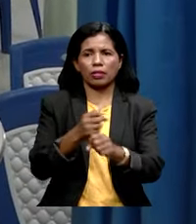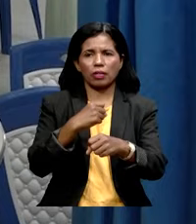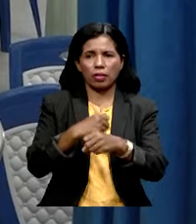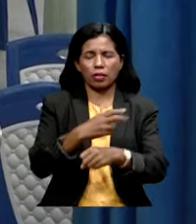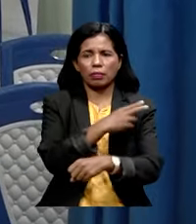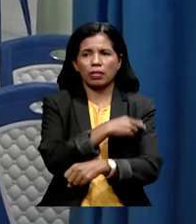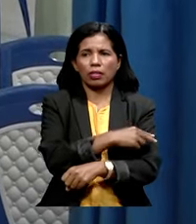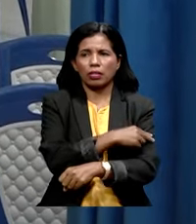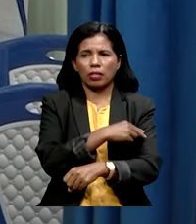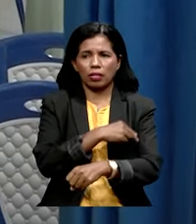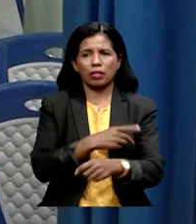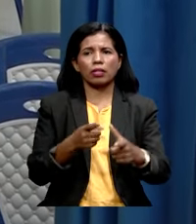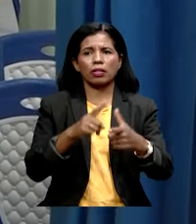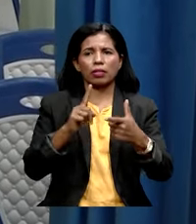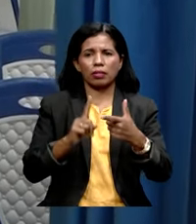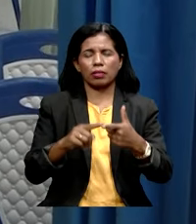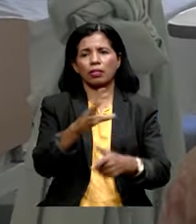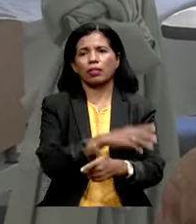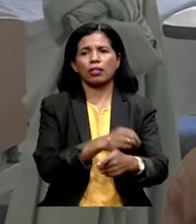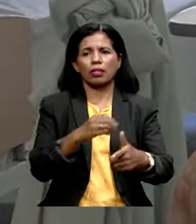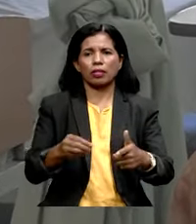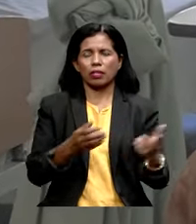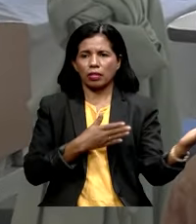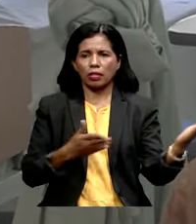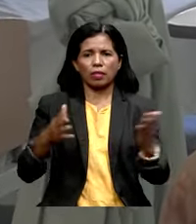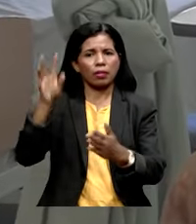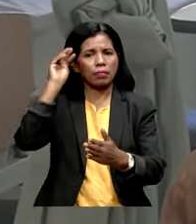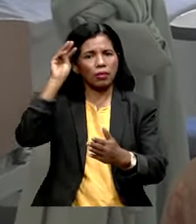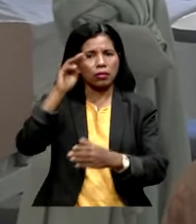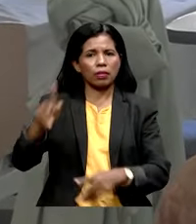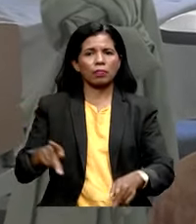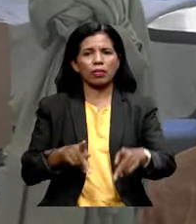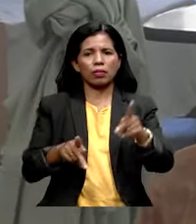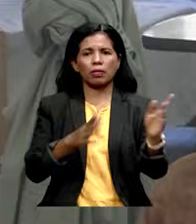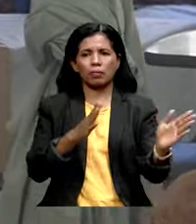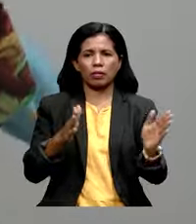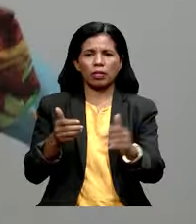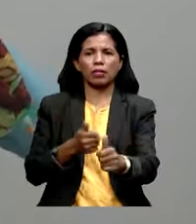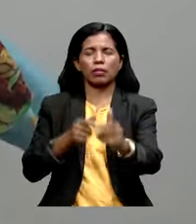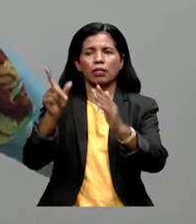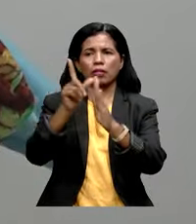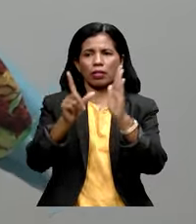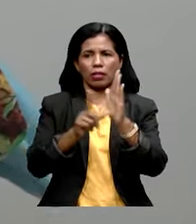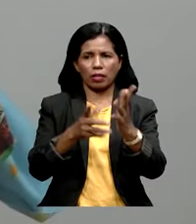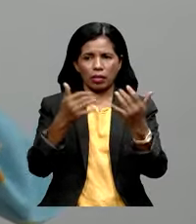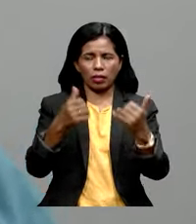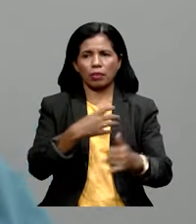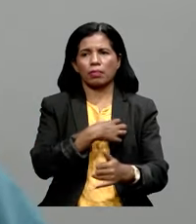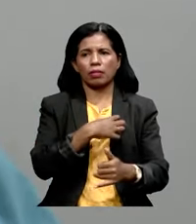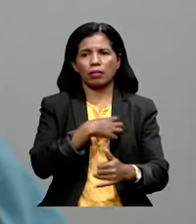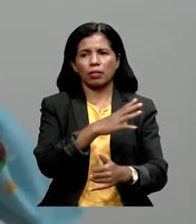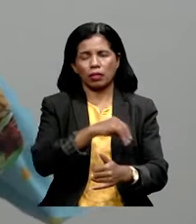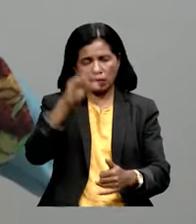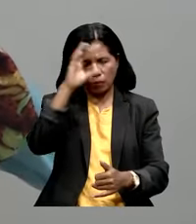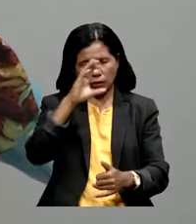tratamento saúde, depois halo tratamento, se submete ba Ministério Público ho de processa tuir lei. Dau dau ne penitia limos buka